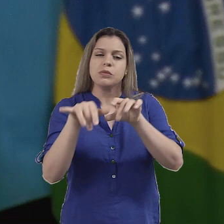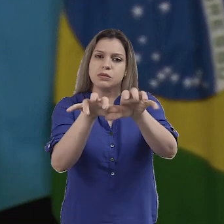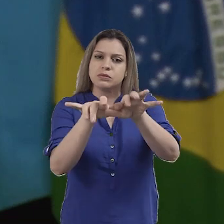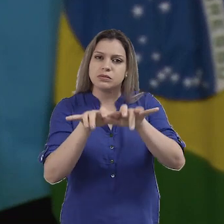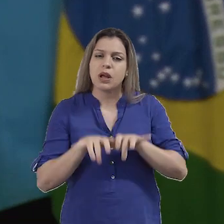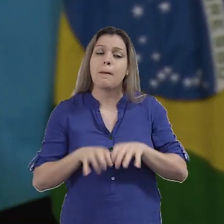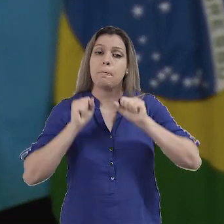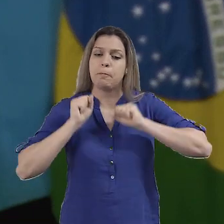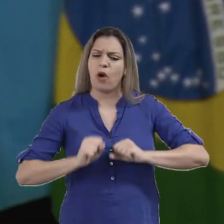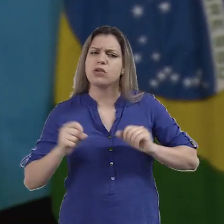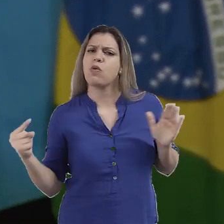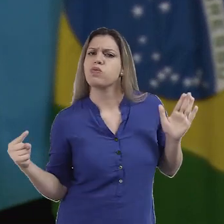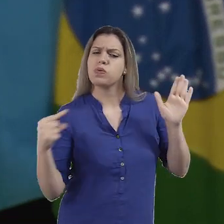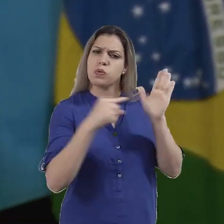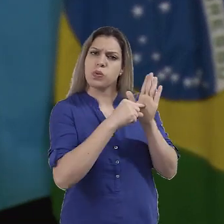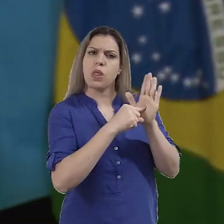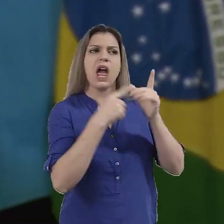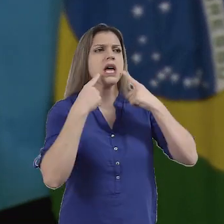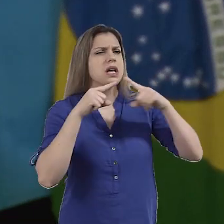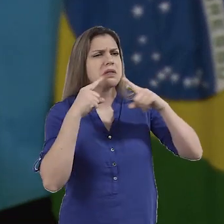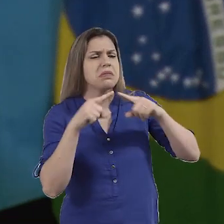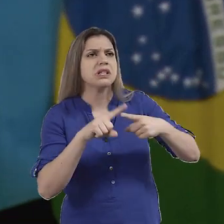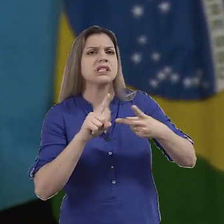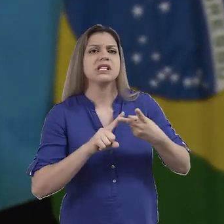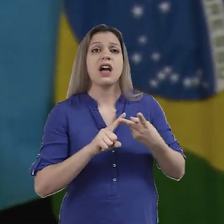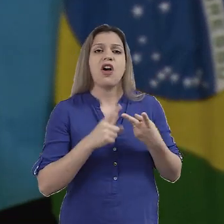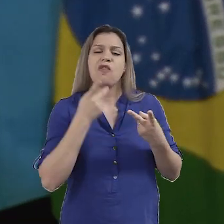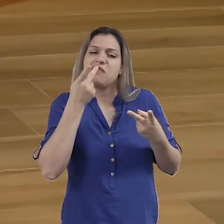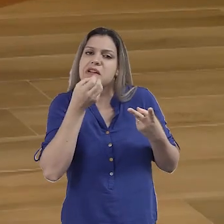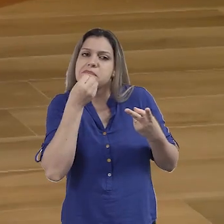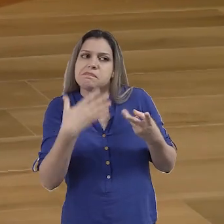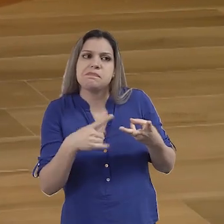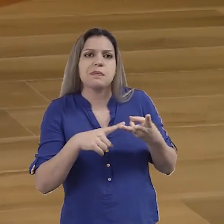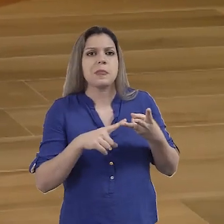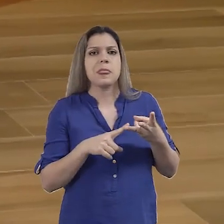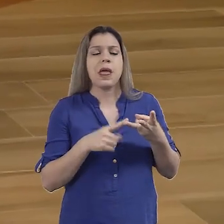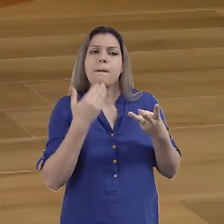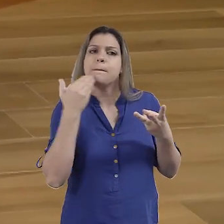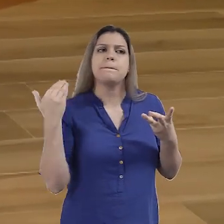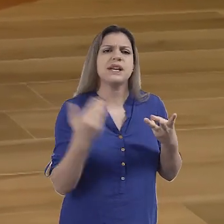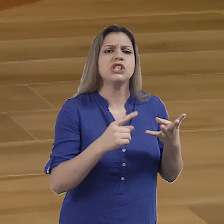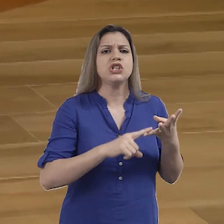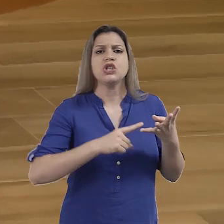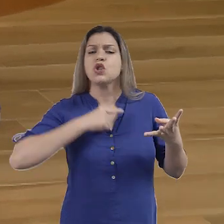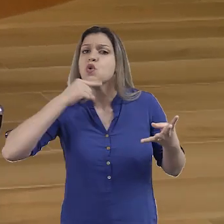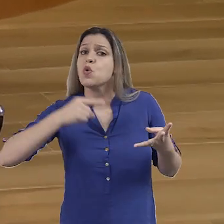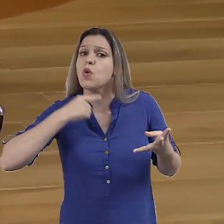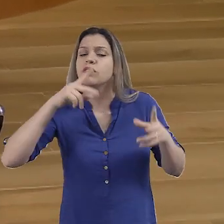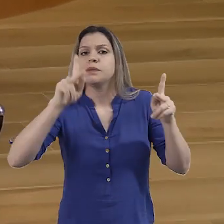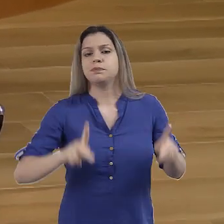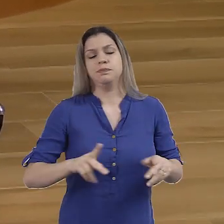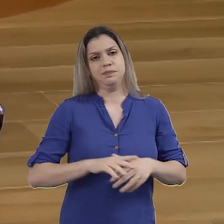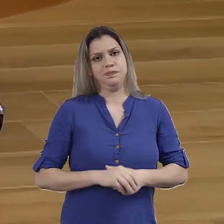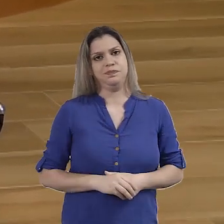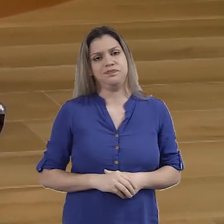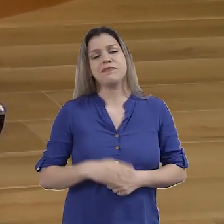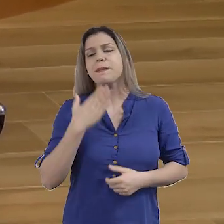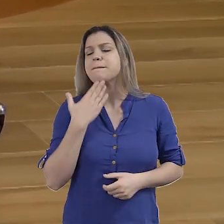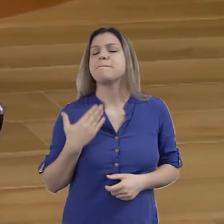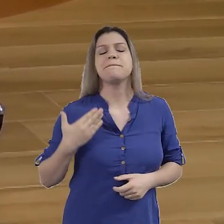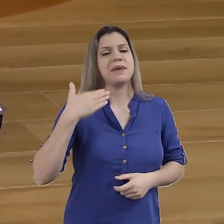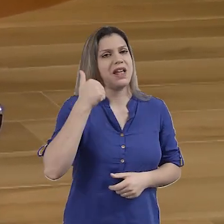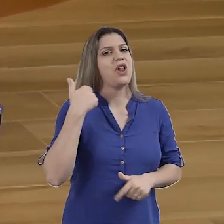de denúncias que está aberto para reclamações, elogios, solicitações, dúvidas da